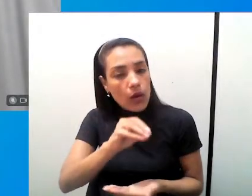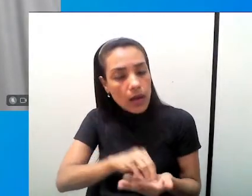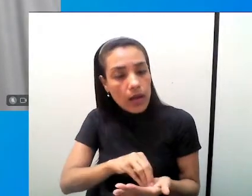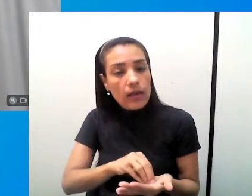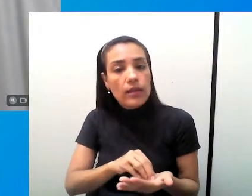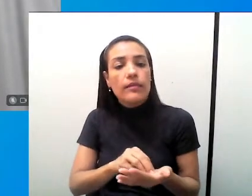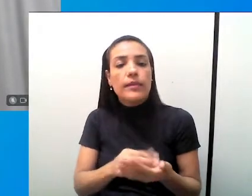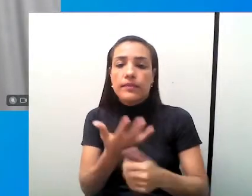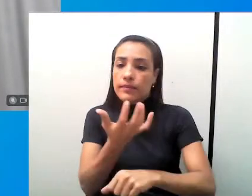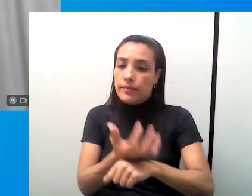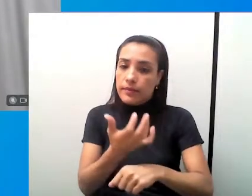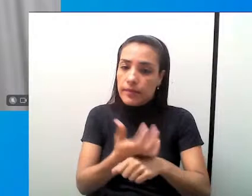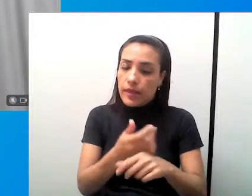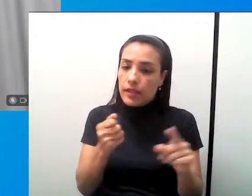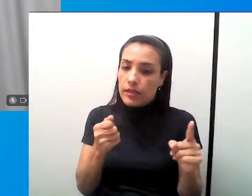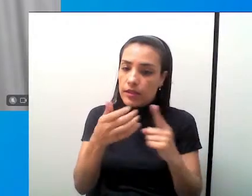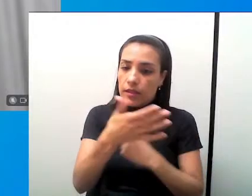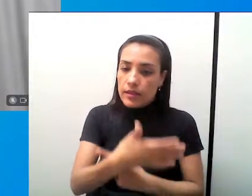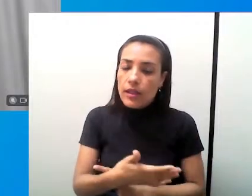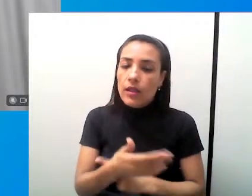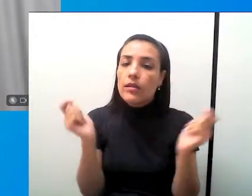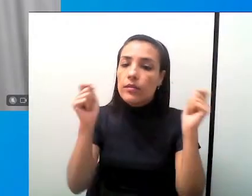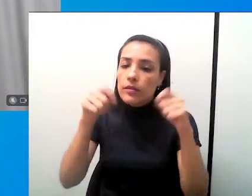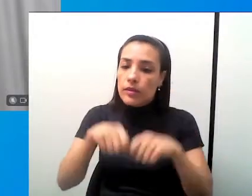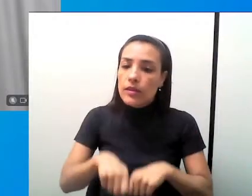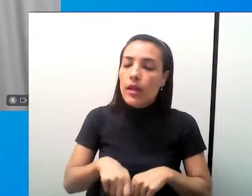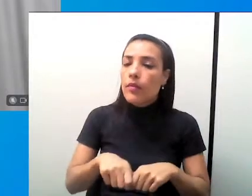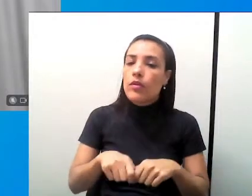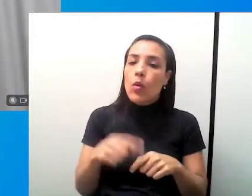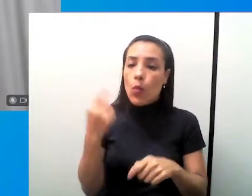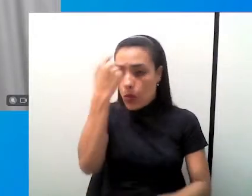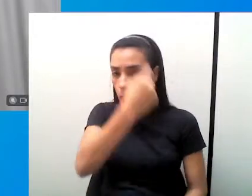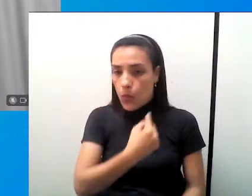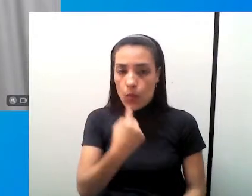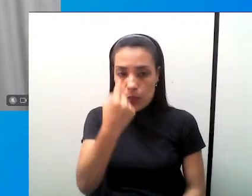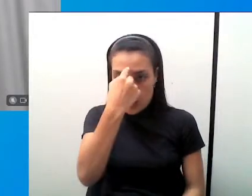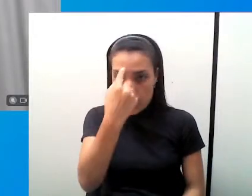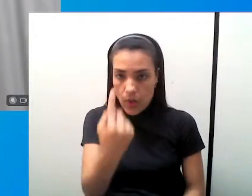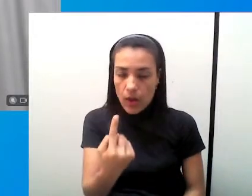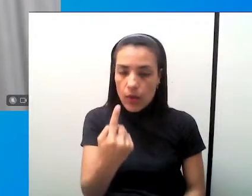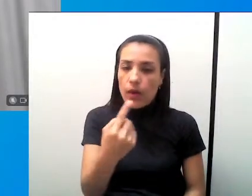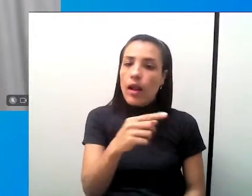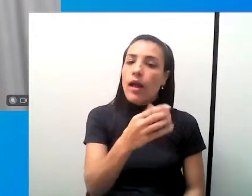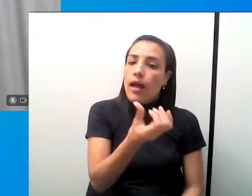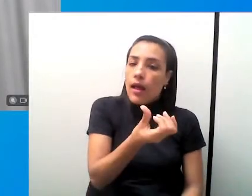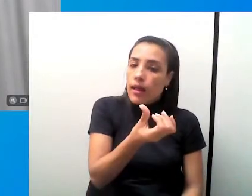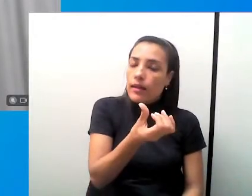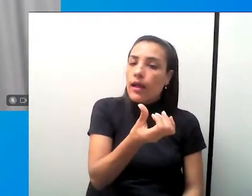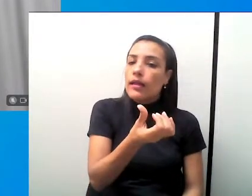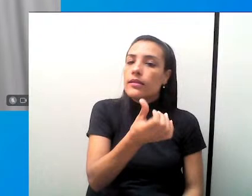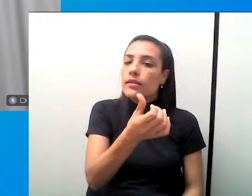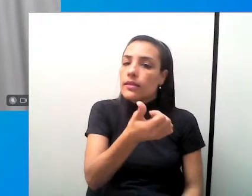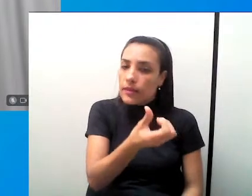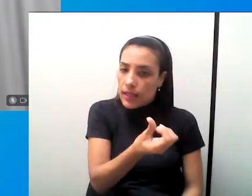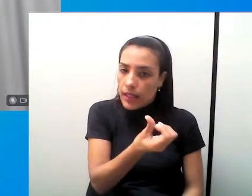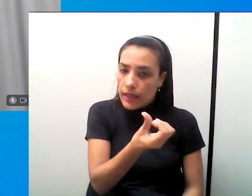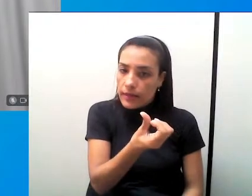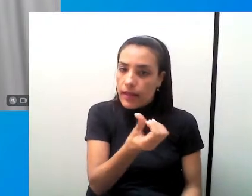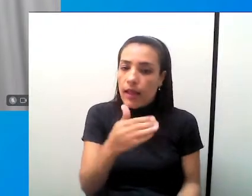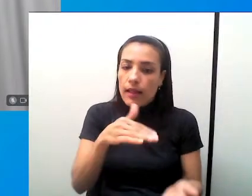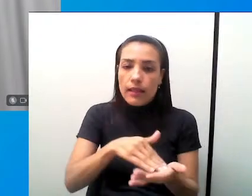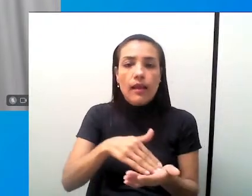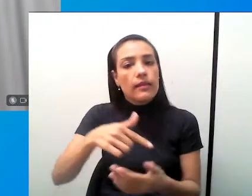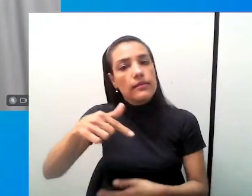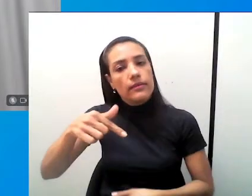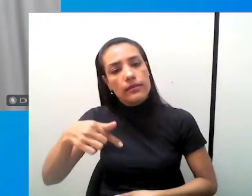ser encaixado, né, das 18 às 19. Então, foi, né, um dos fatores, né, um dos